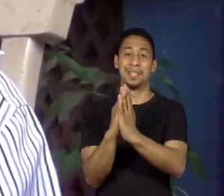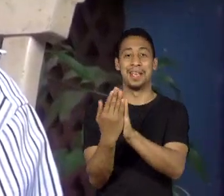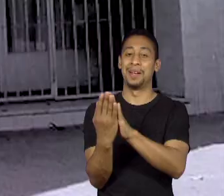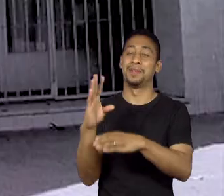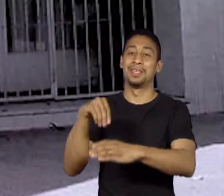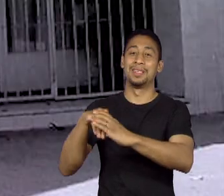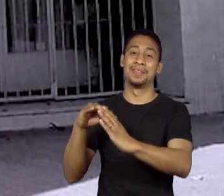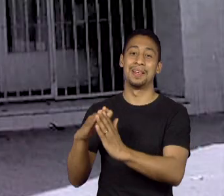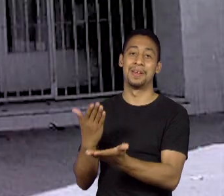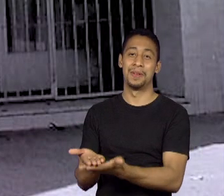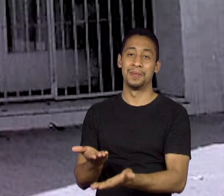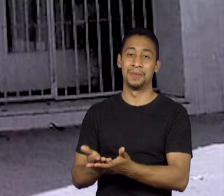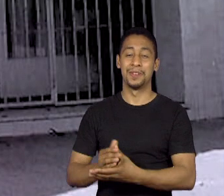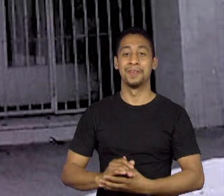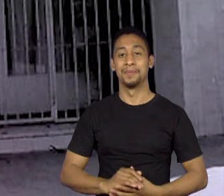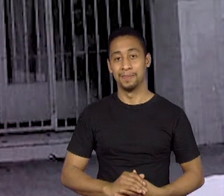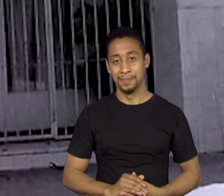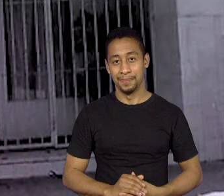escola.